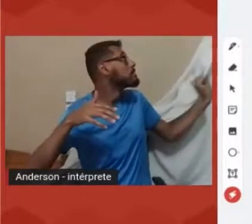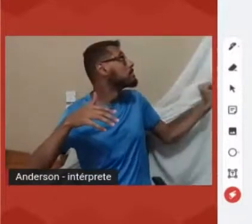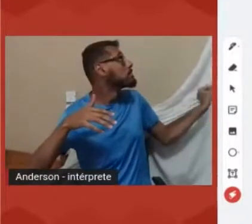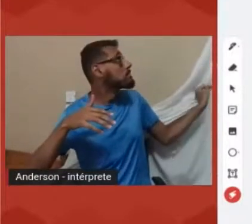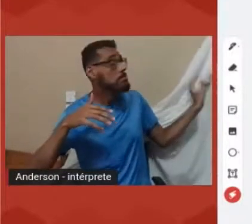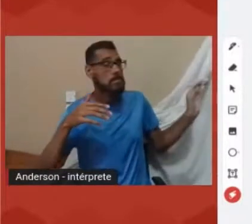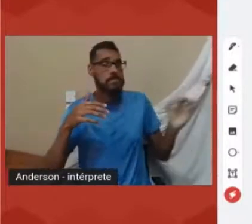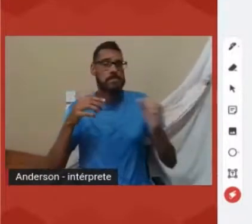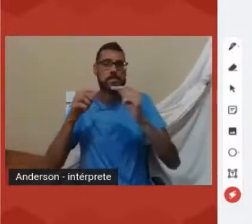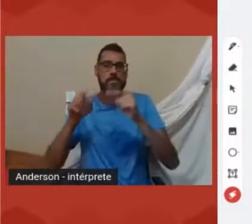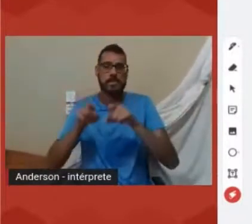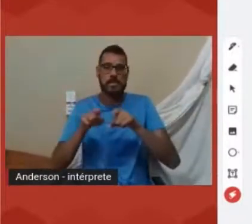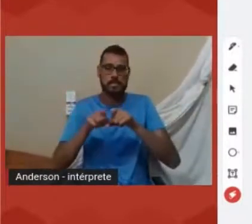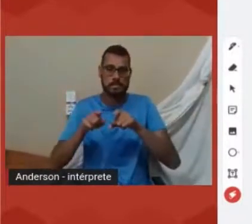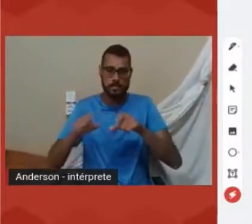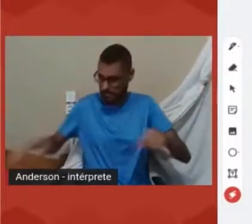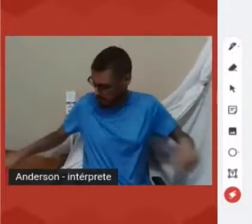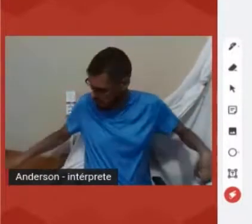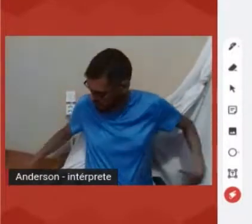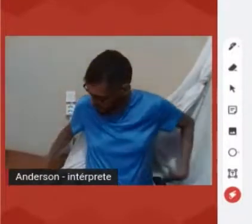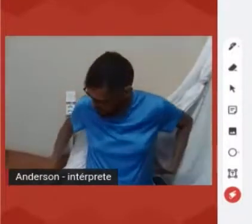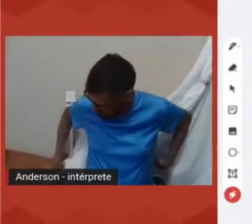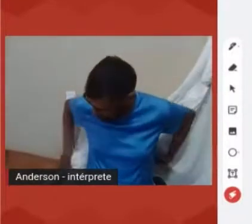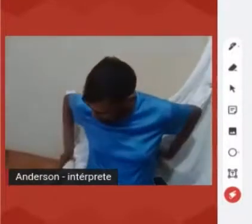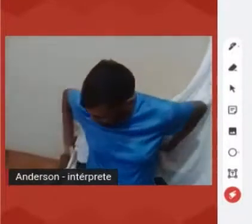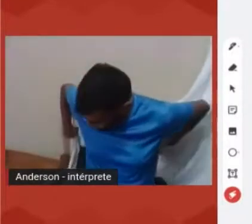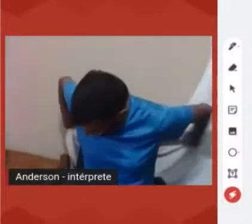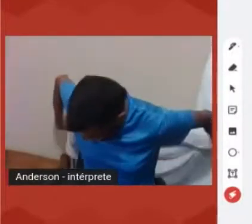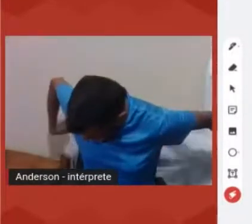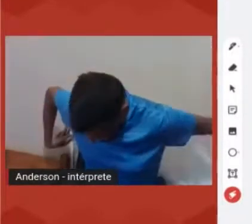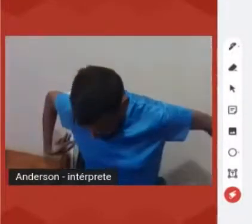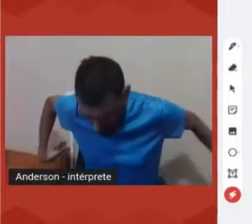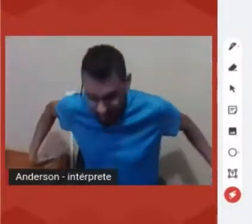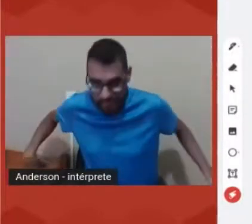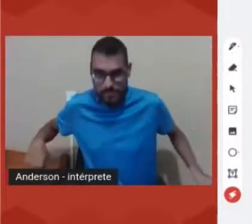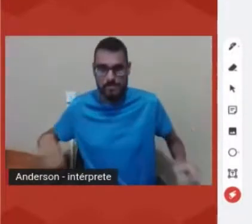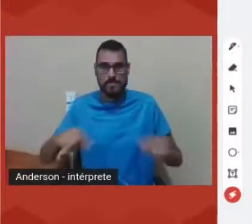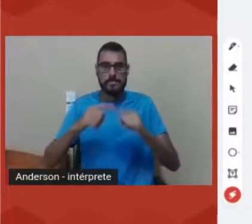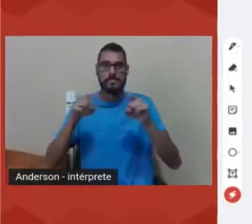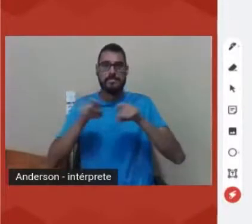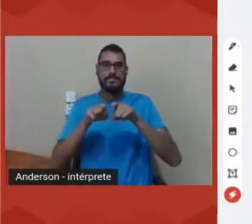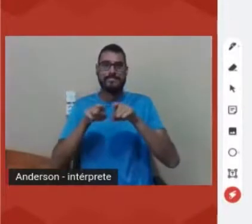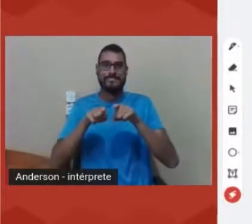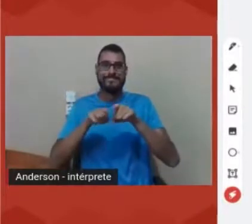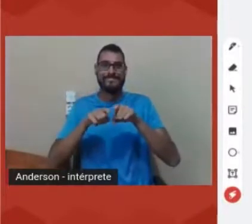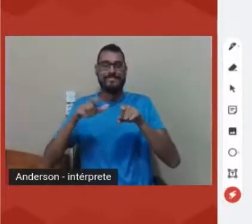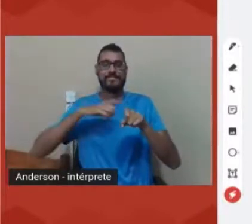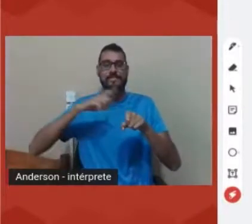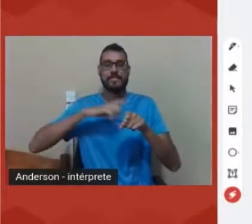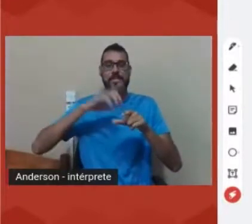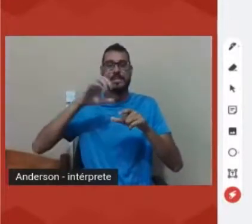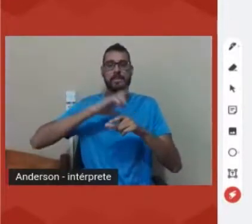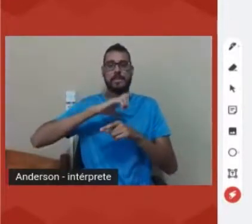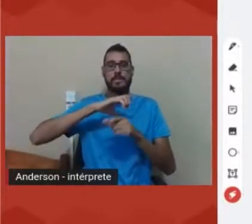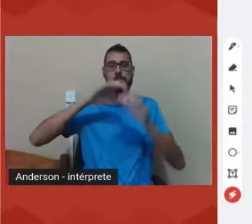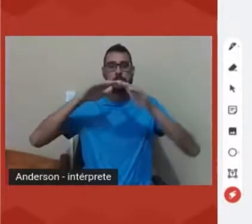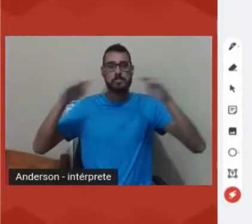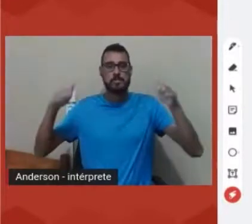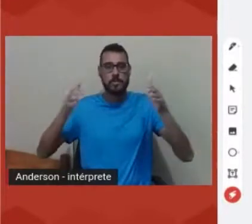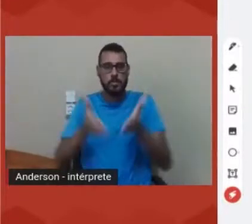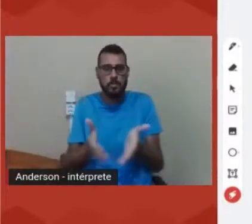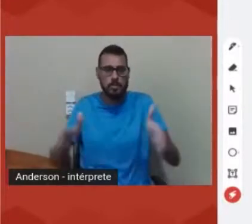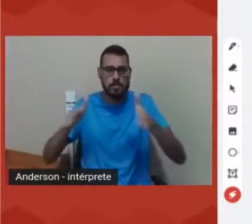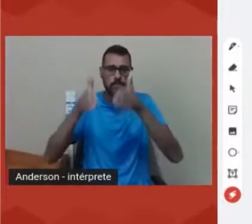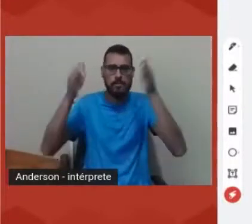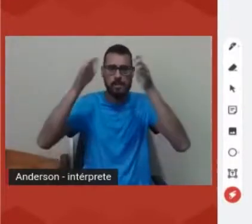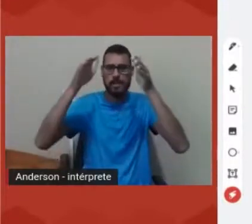é, vamos dizer assim, o comportamento dos gatos, né? Eles são metálicos, aqueles itens A, B, C, D e E que estão